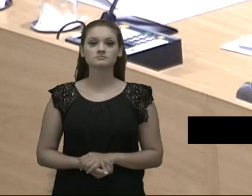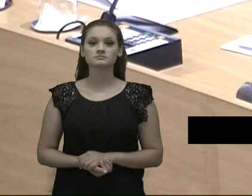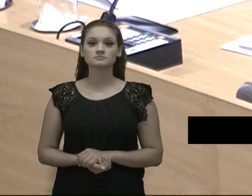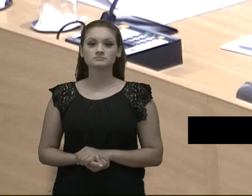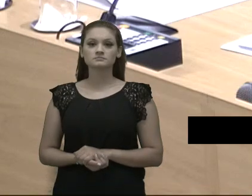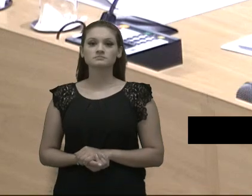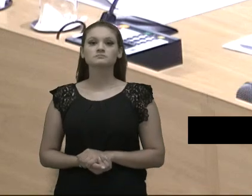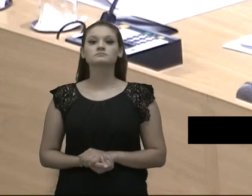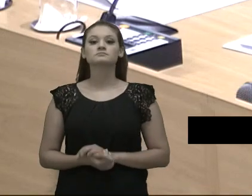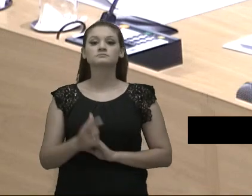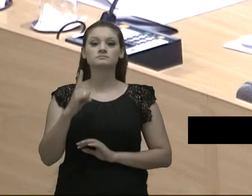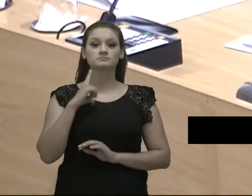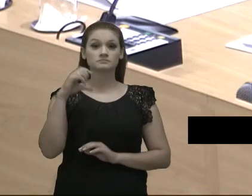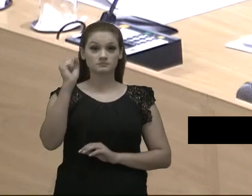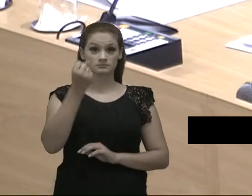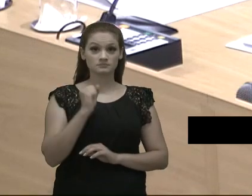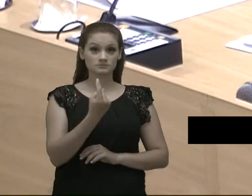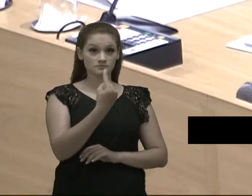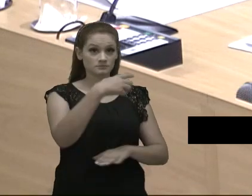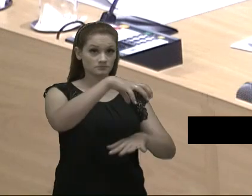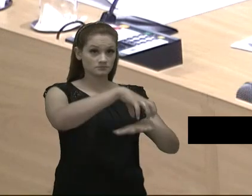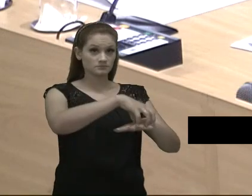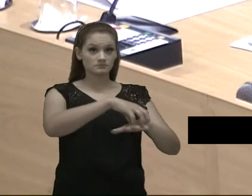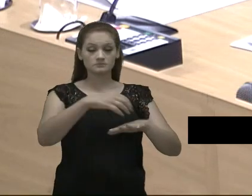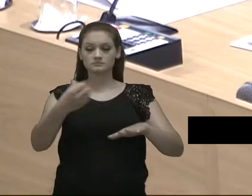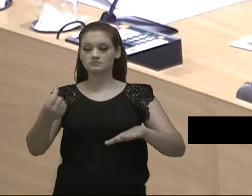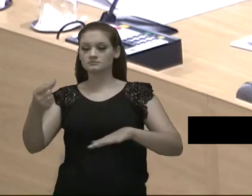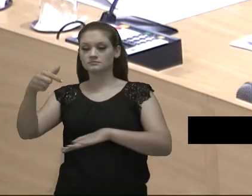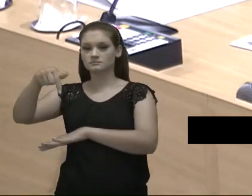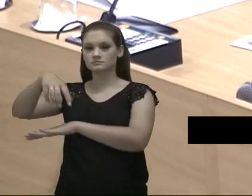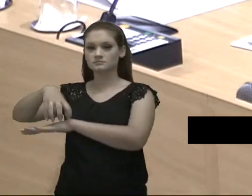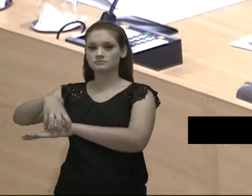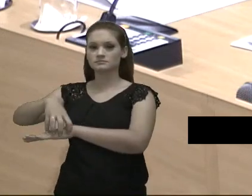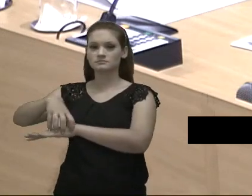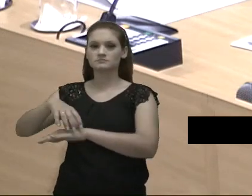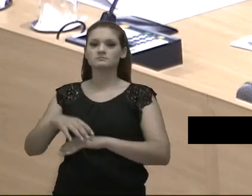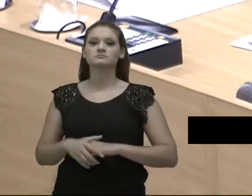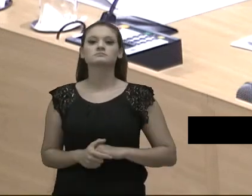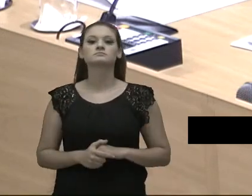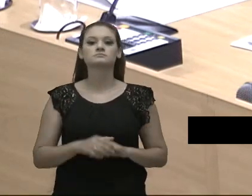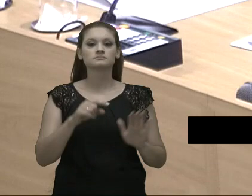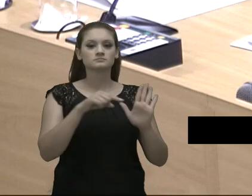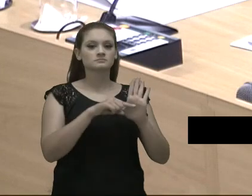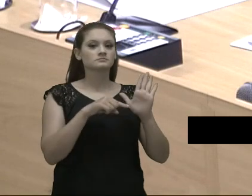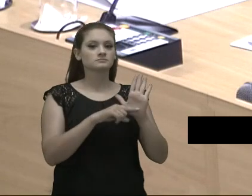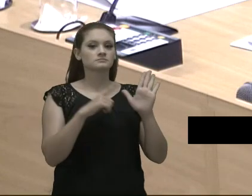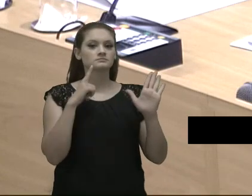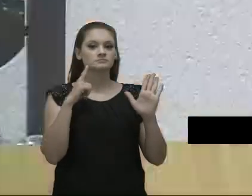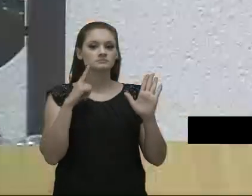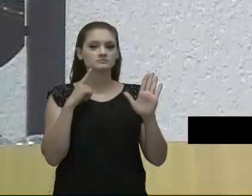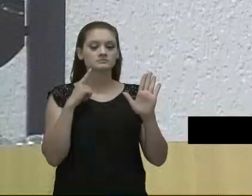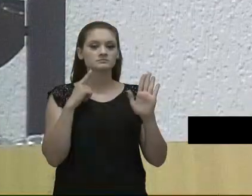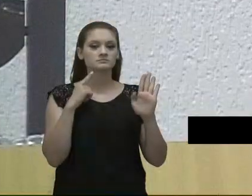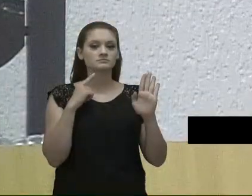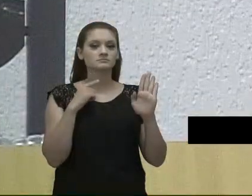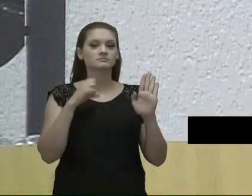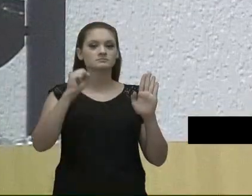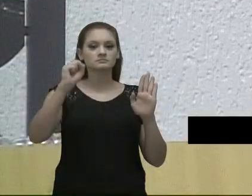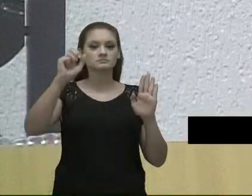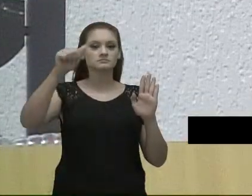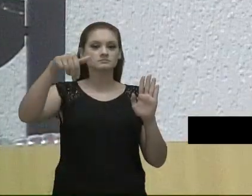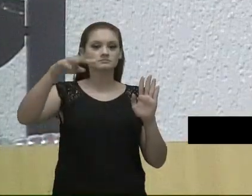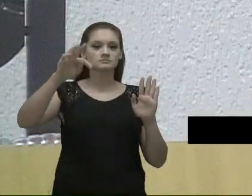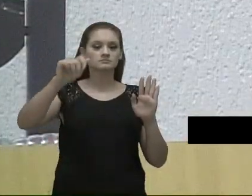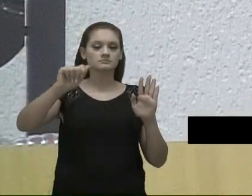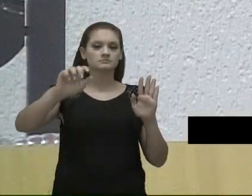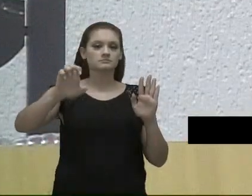A gente tem 8 em uma unidade e 6 em outra. Aqui, o termo que nós temos, tá? Santa Helena, 8